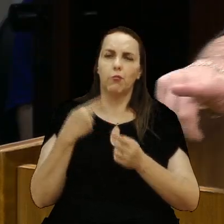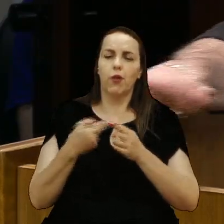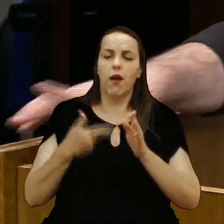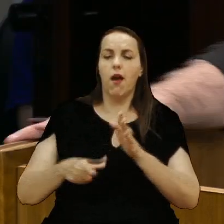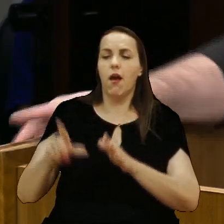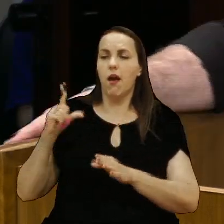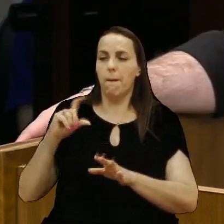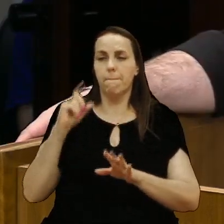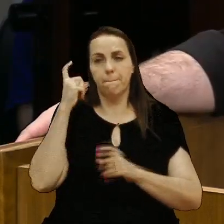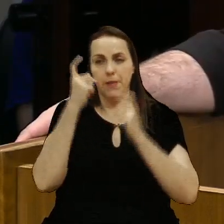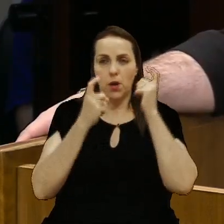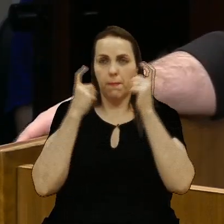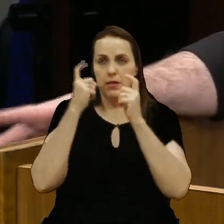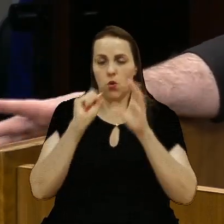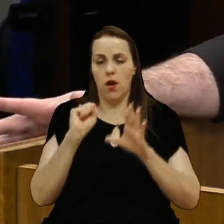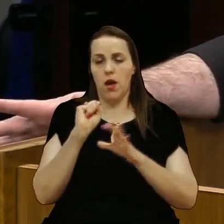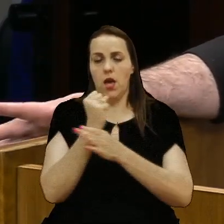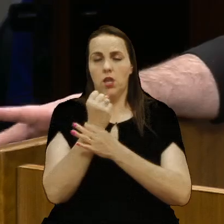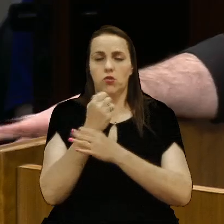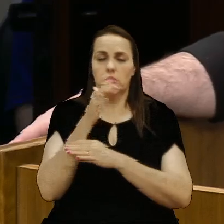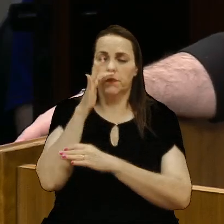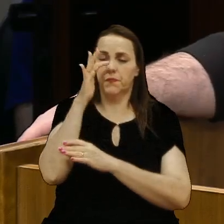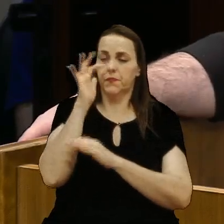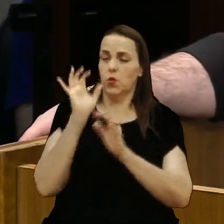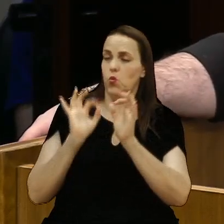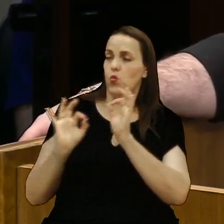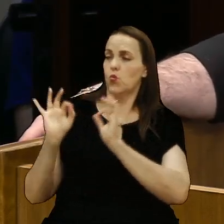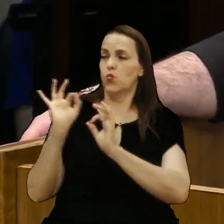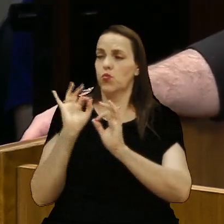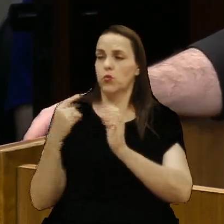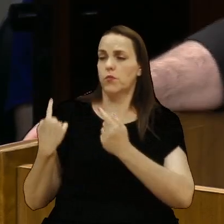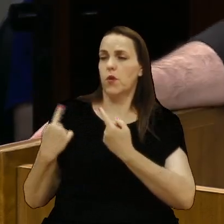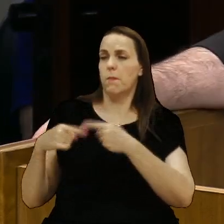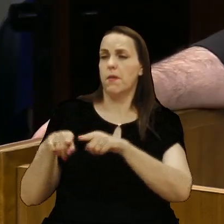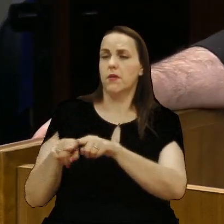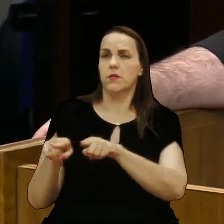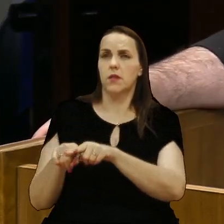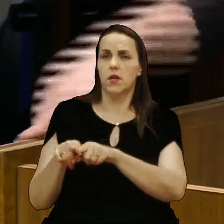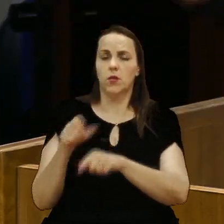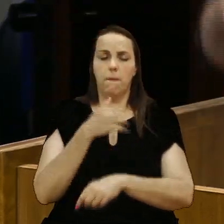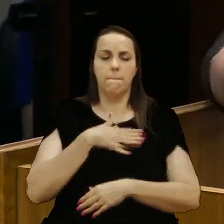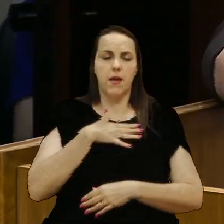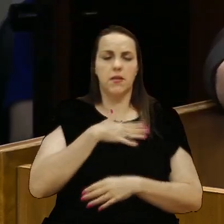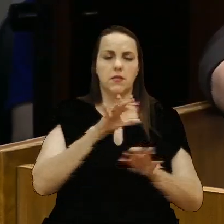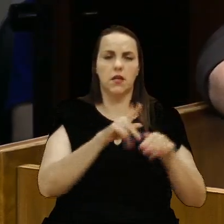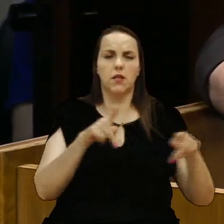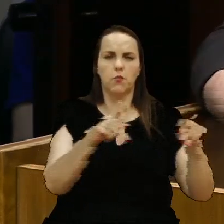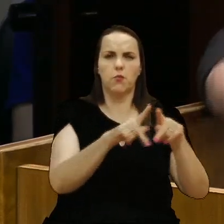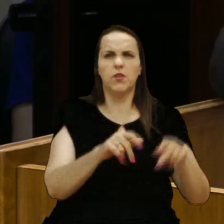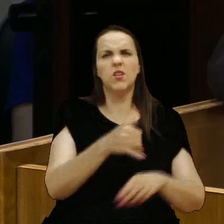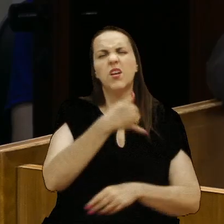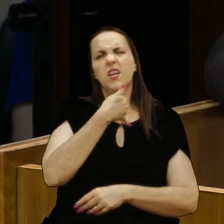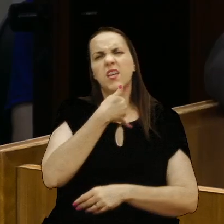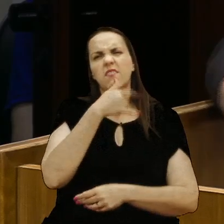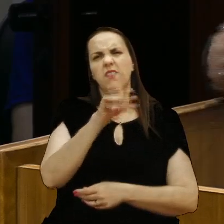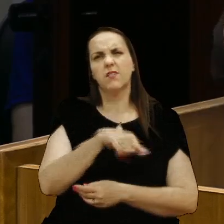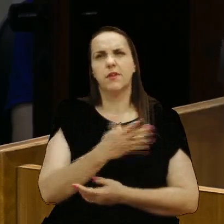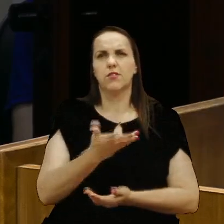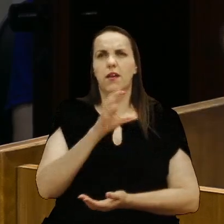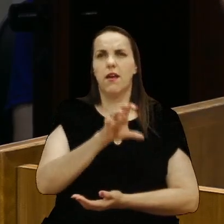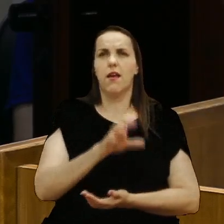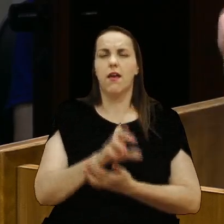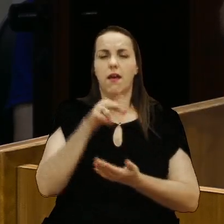em garantir os luxos da companheirada do que com o bem-estar da população. Infelizmente, é essa